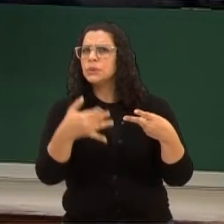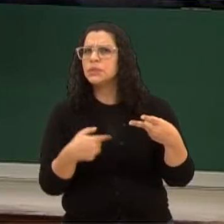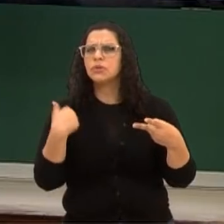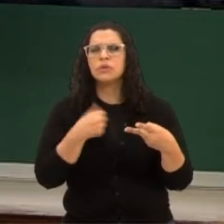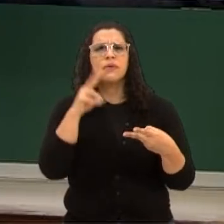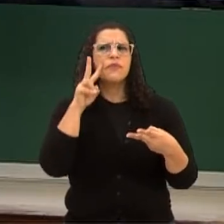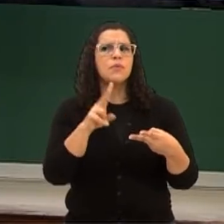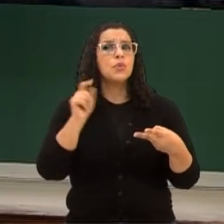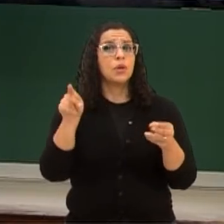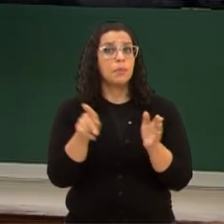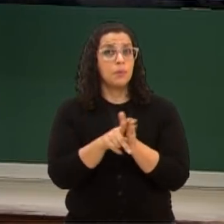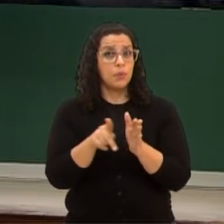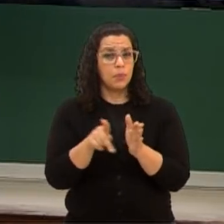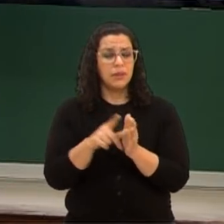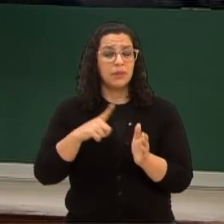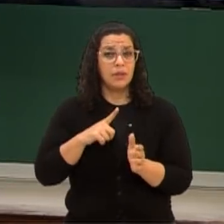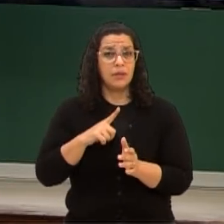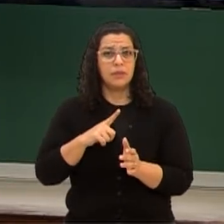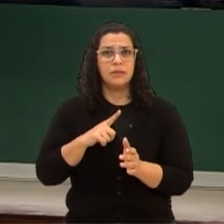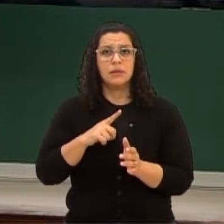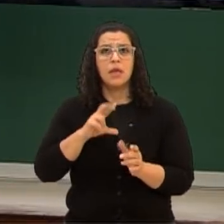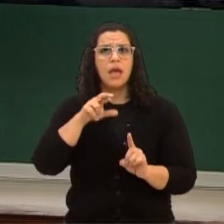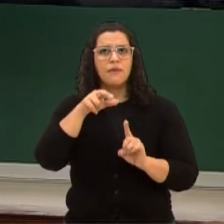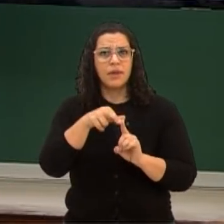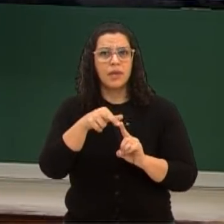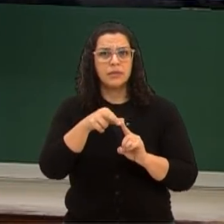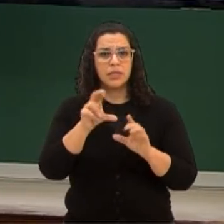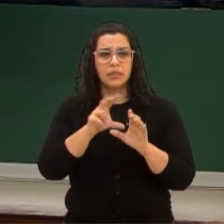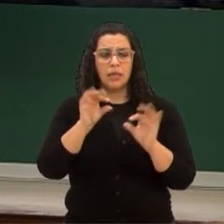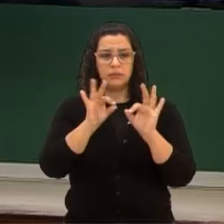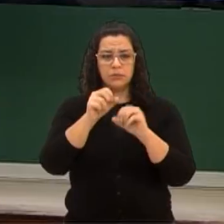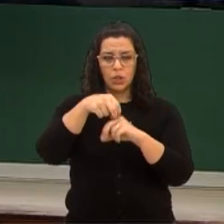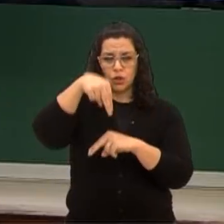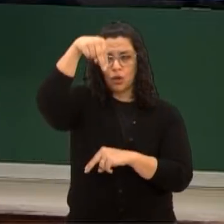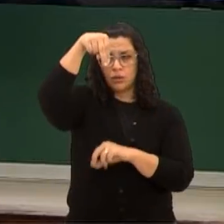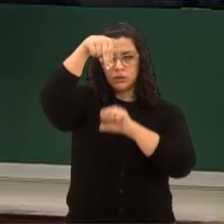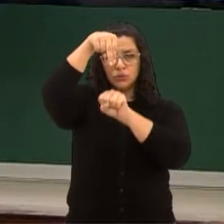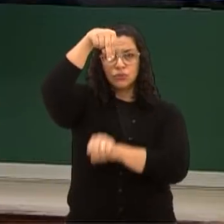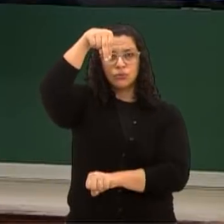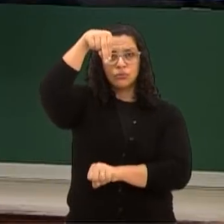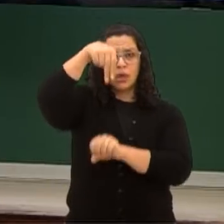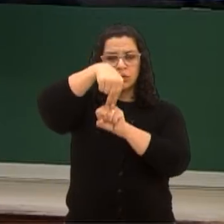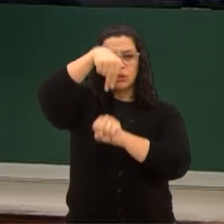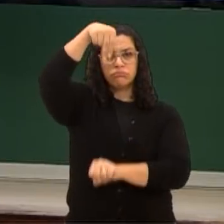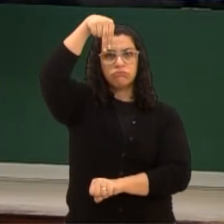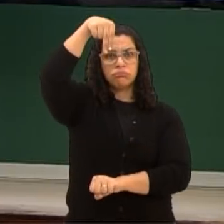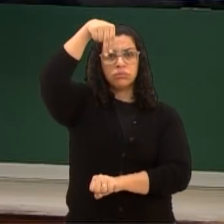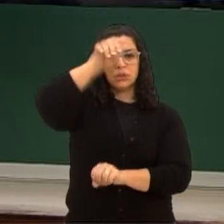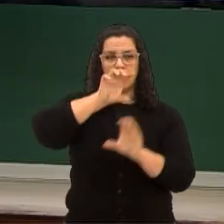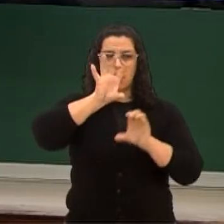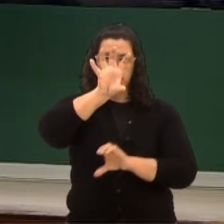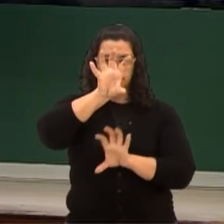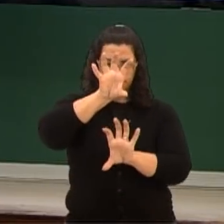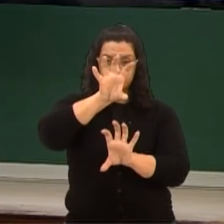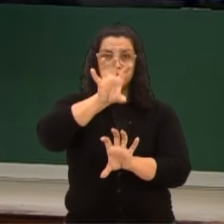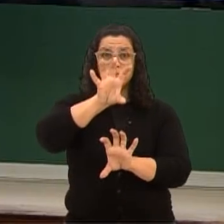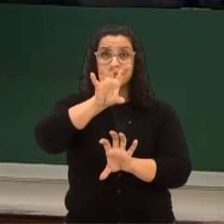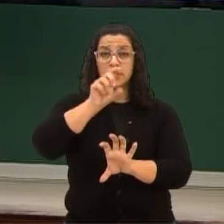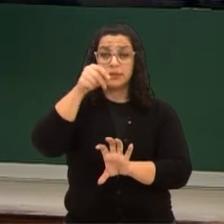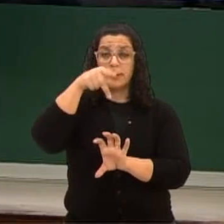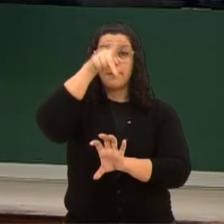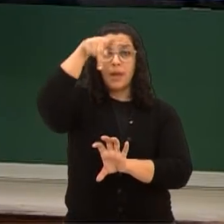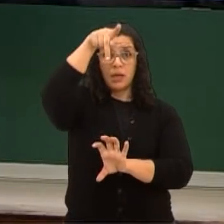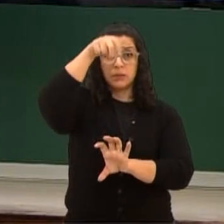nós vimos era a que fazia uma divisão do planeta em norte e sul, sendo que os países